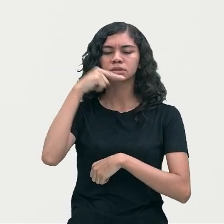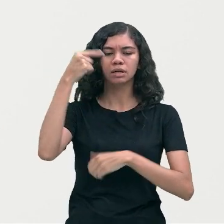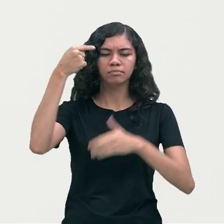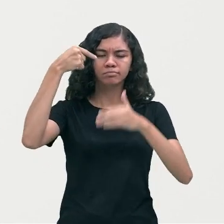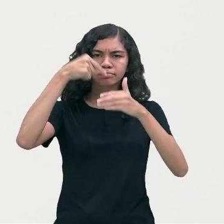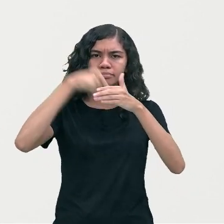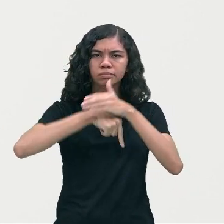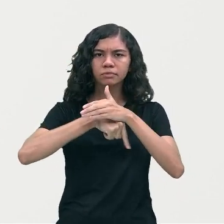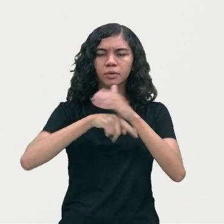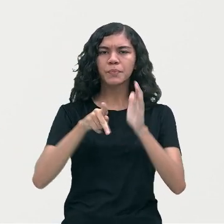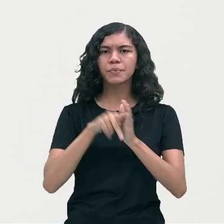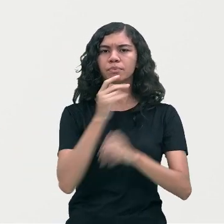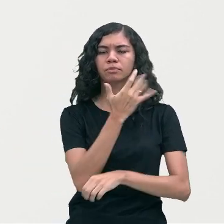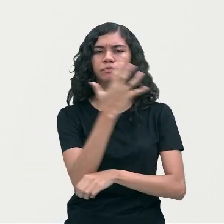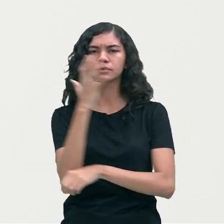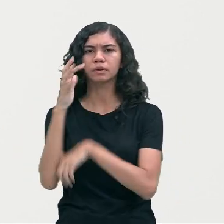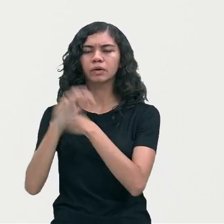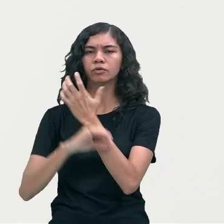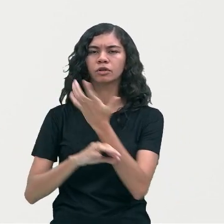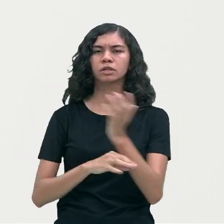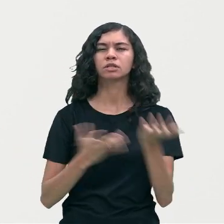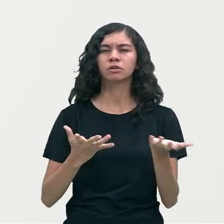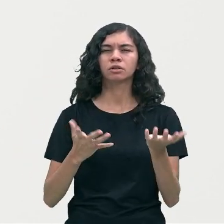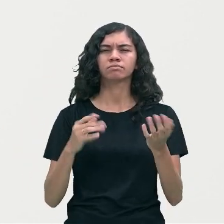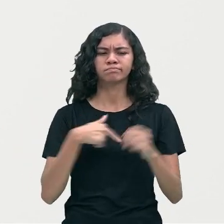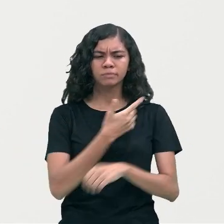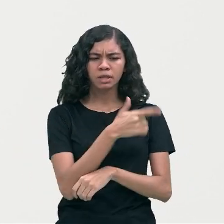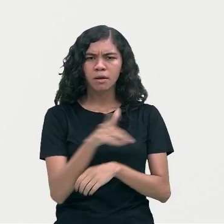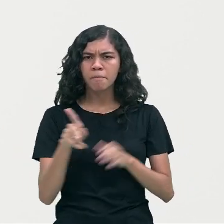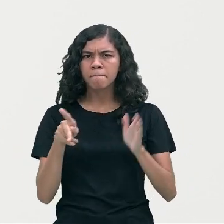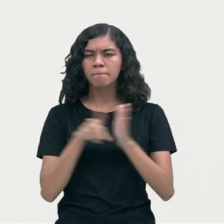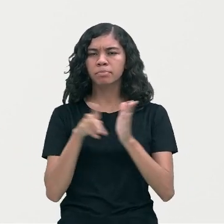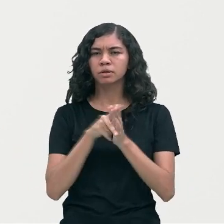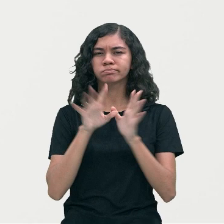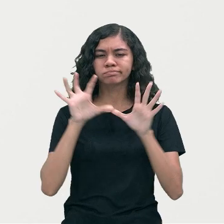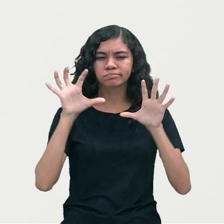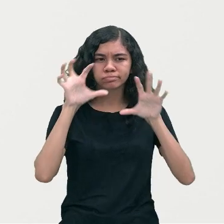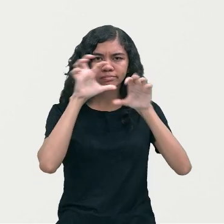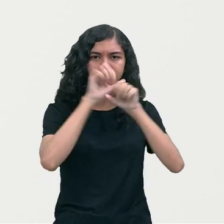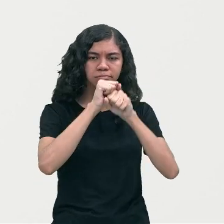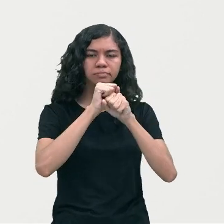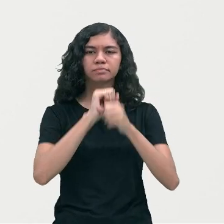mais fechada, mais escura. É uma floresta